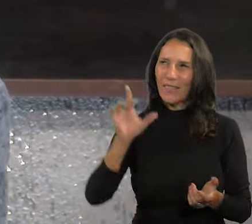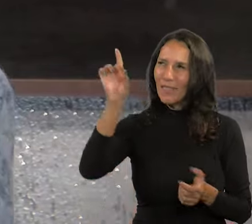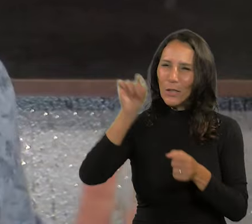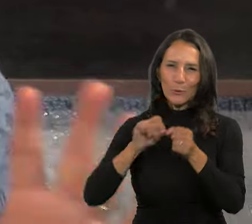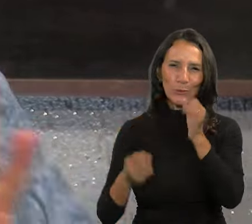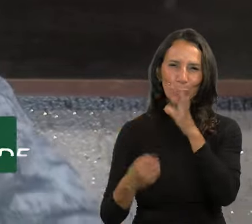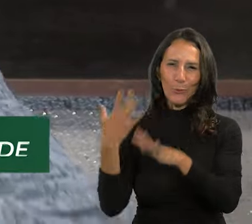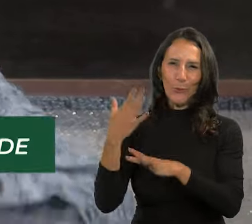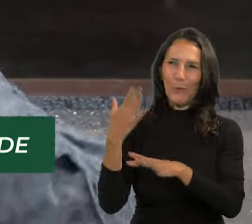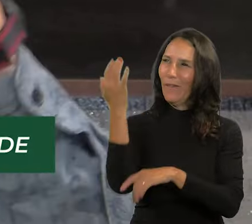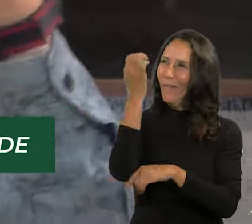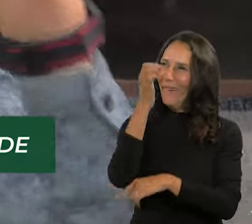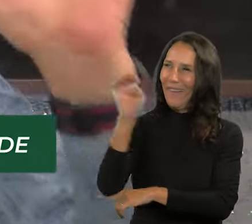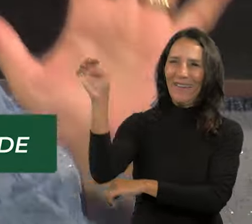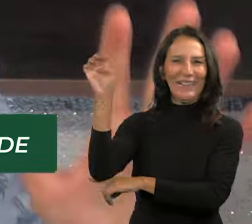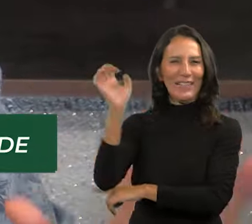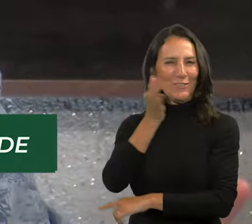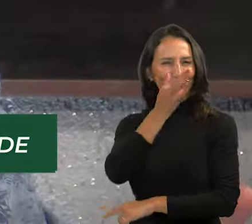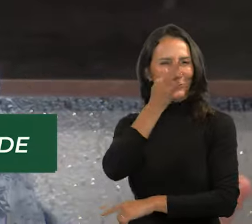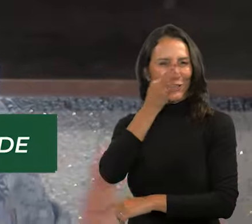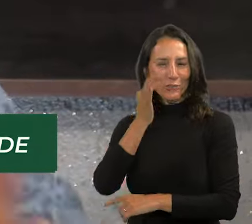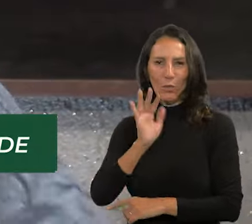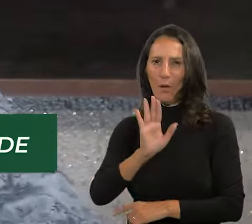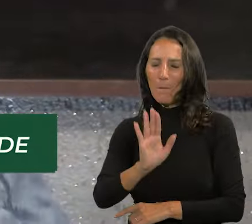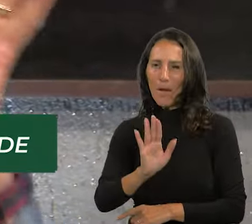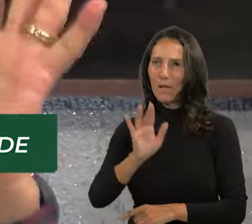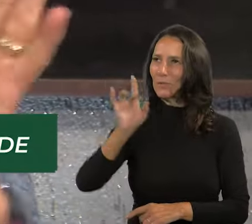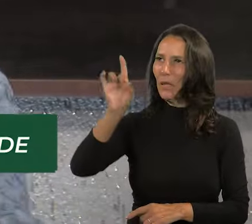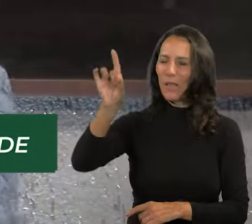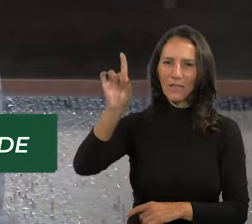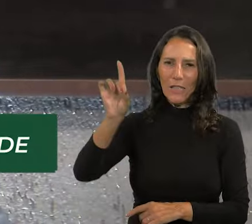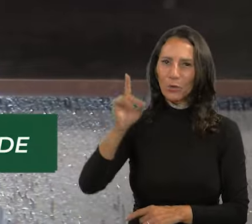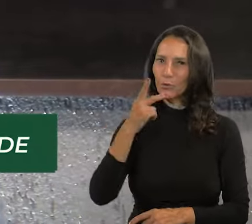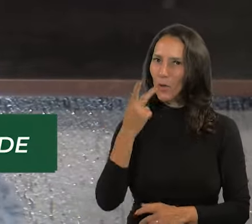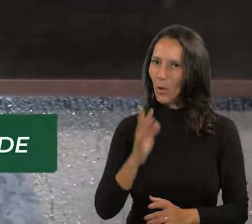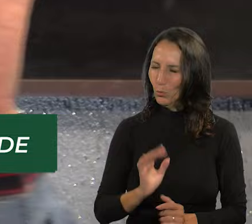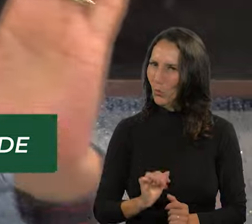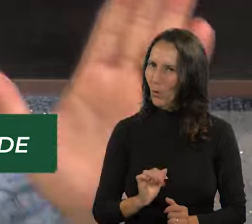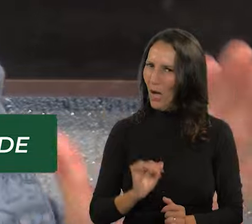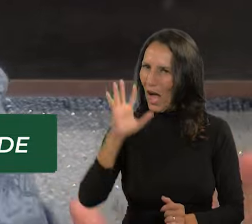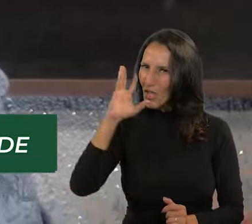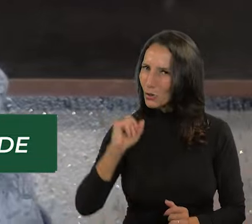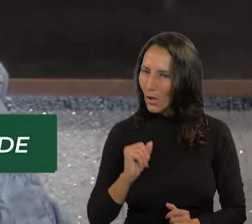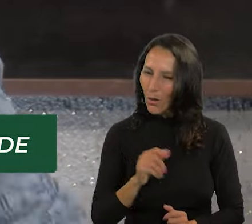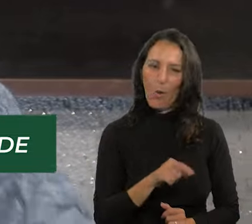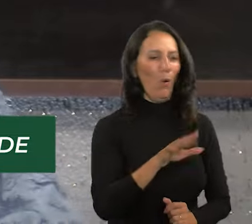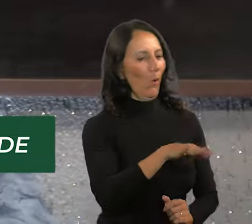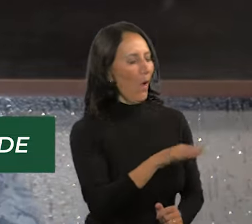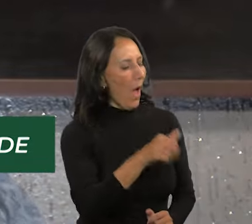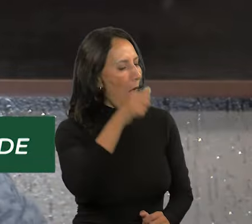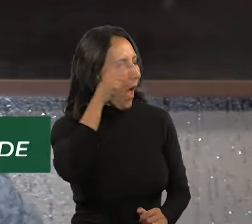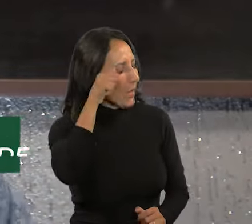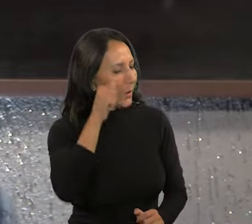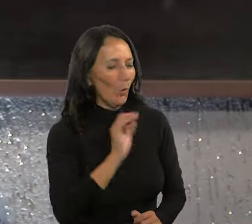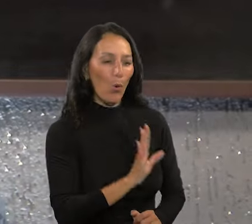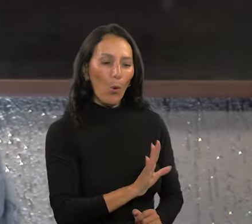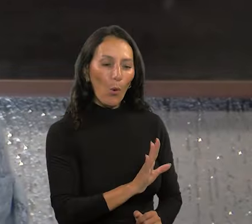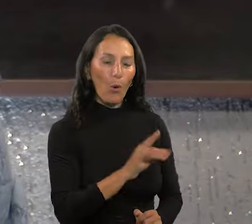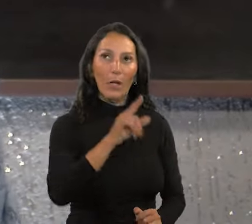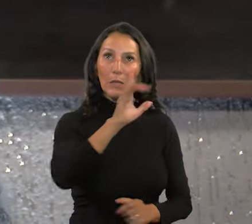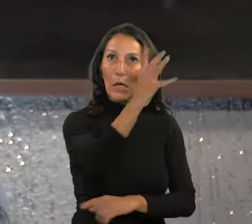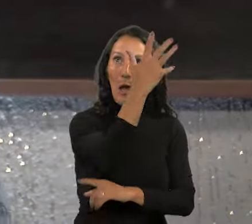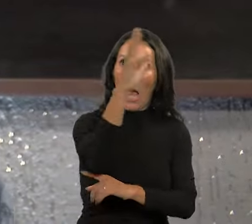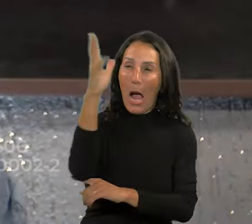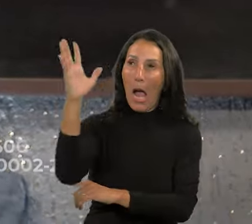frutas, ele limitou o número de legumes, ele falou, olha Adão, não pode porque é desperdício, nós vamos fazer só um tipo